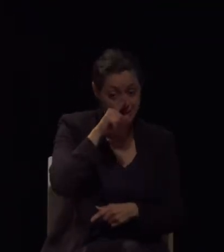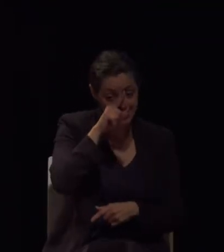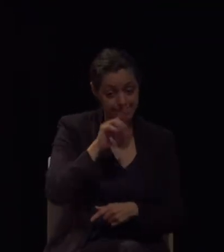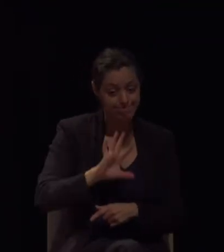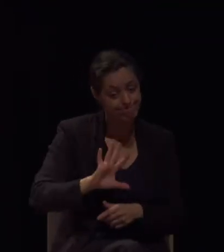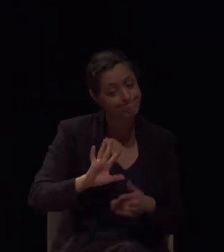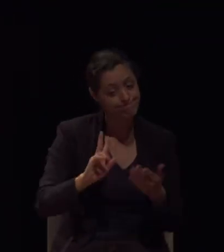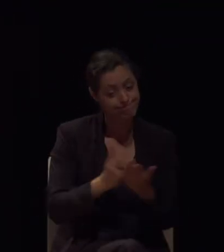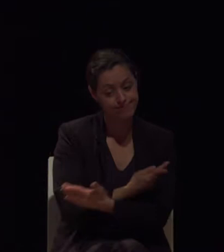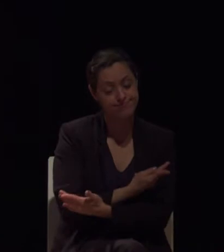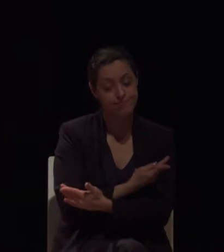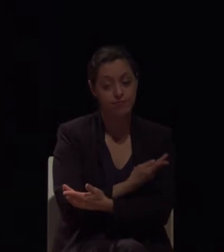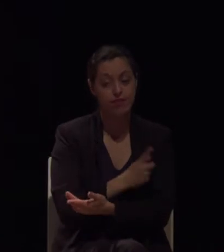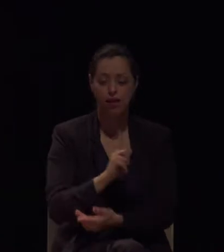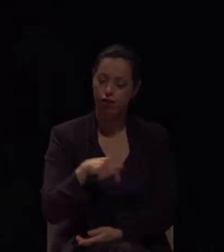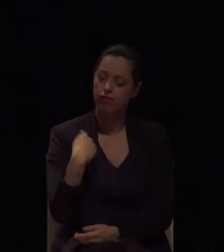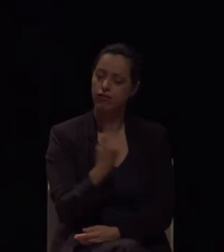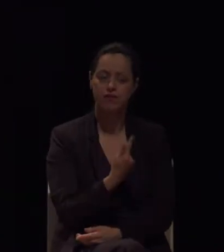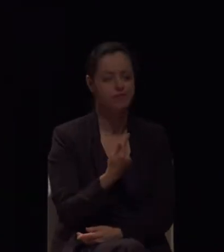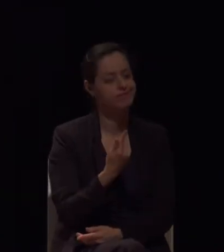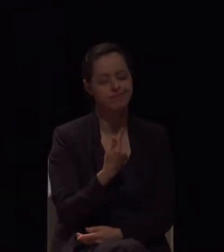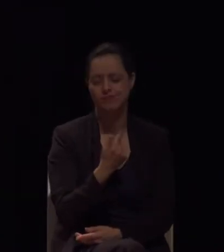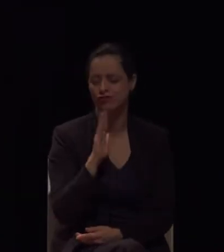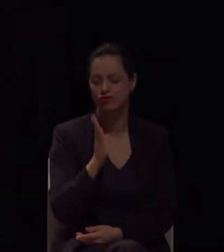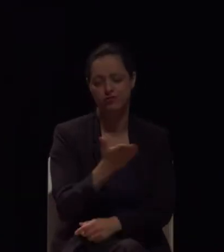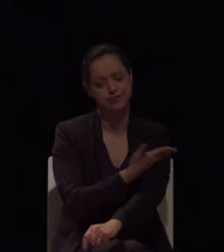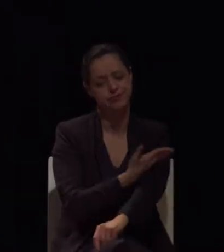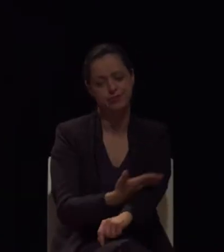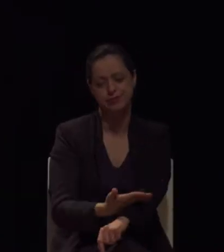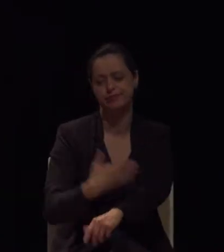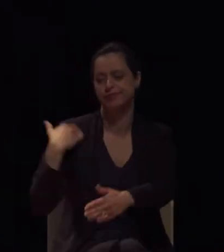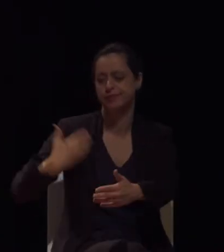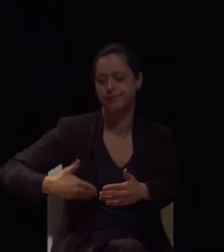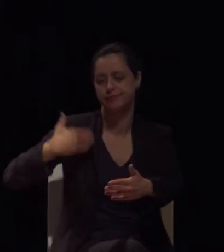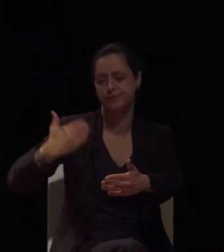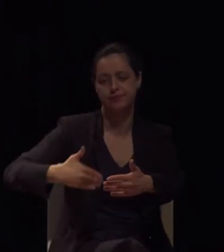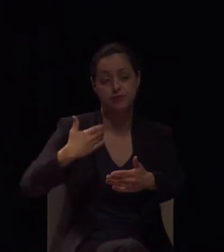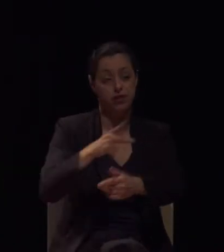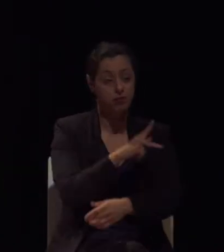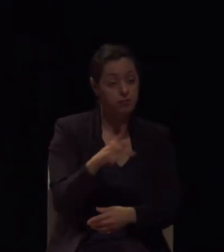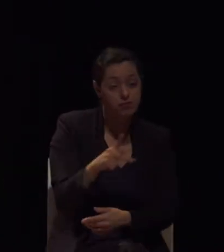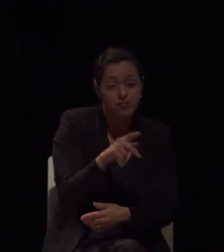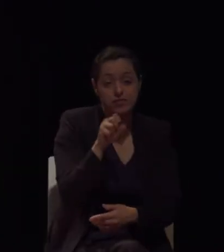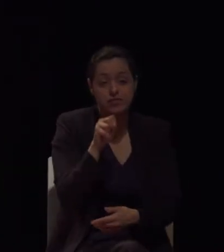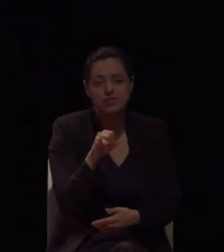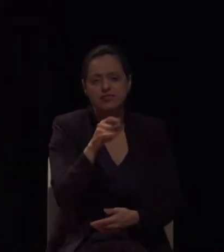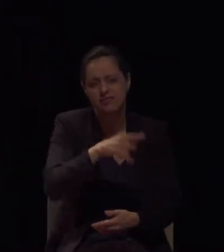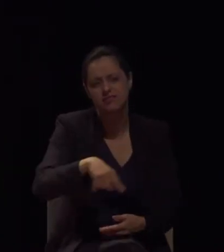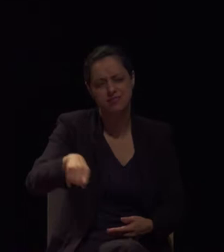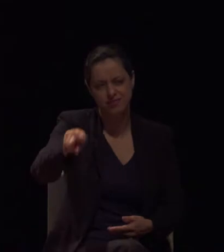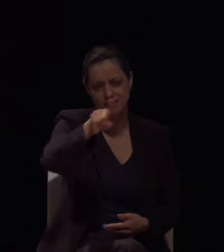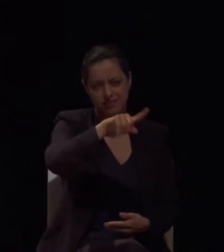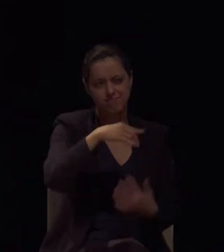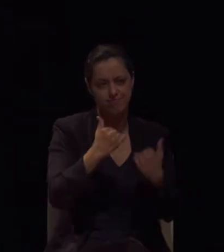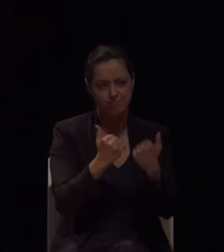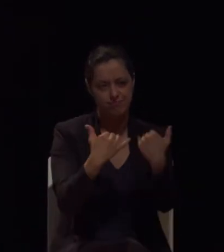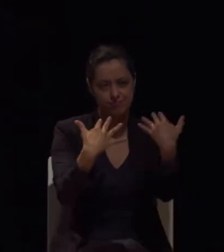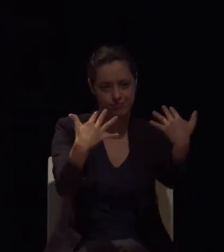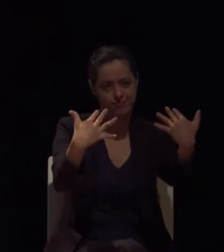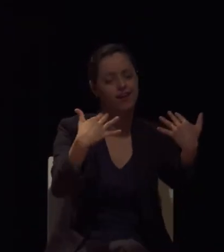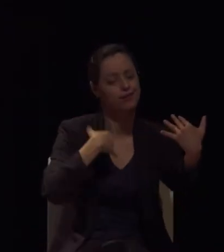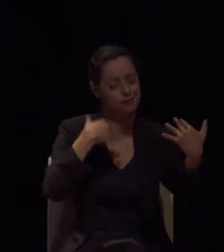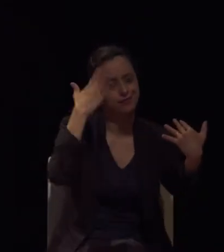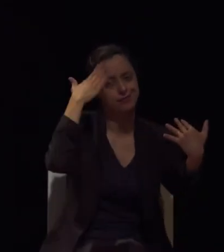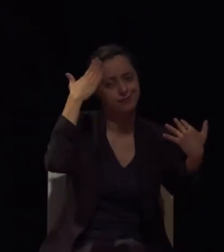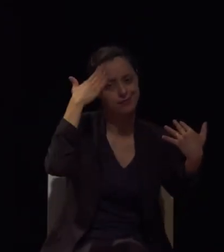é o que a gente tem enfrentado desde sempre todos os professores e aqui eu tenho certeza que nesse auditório tem vários